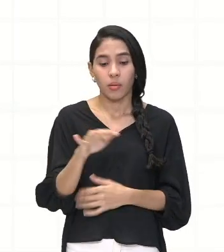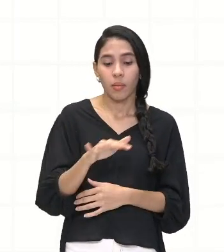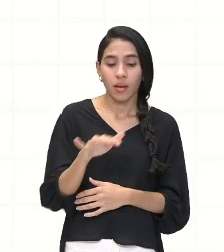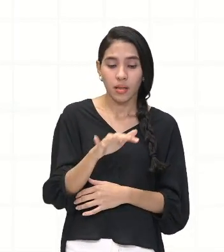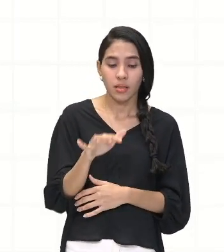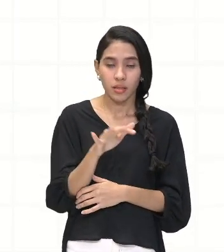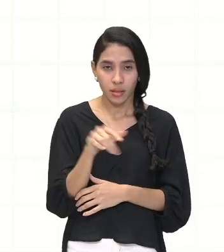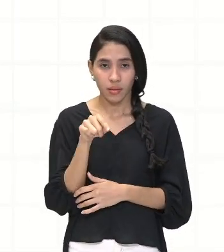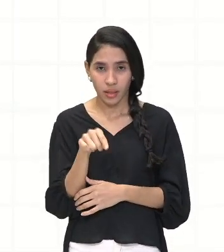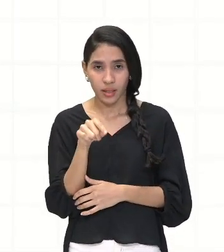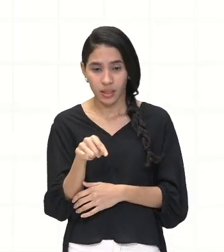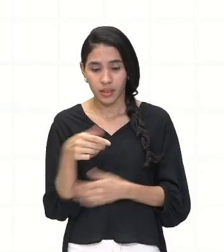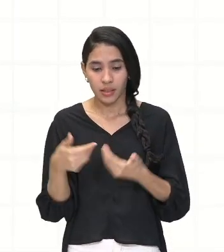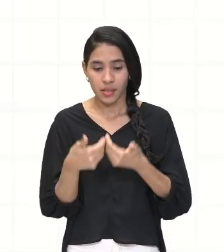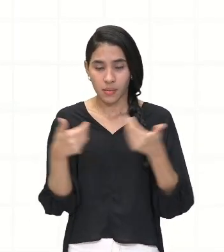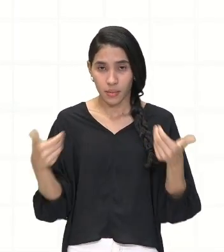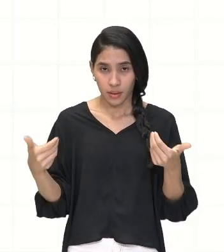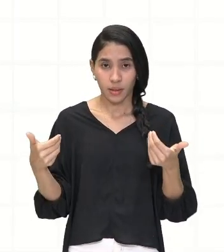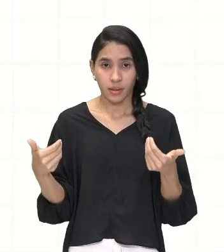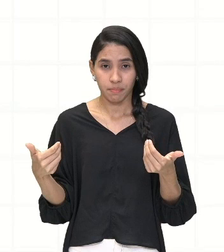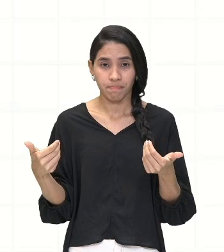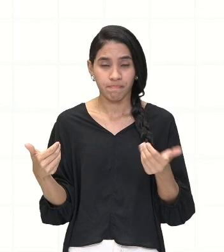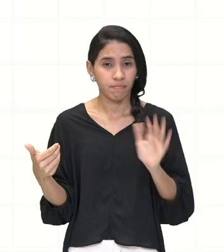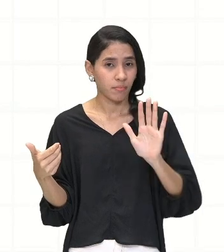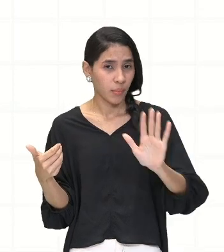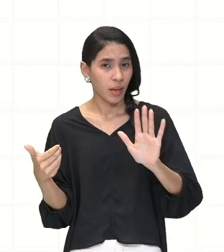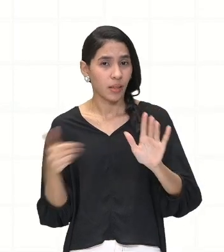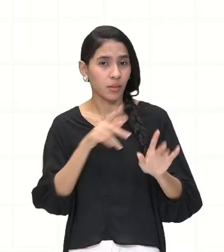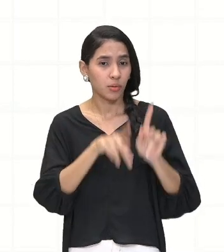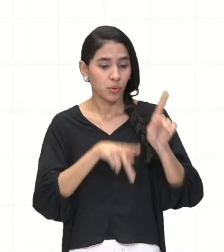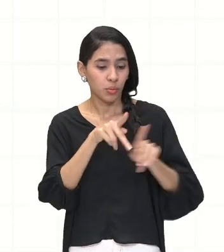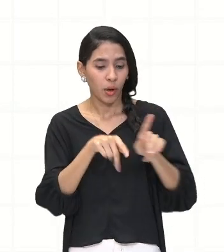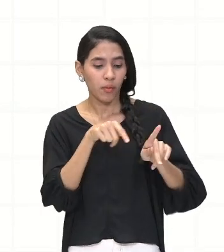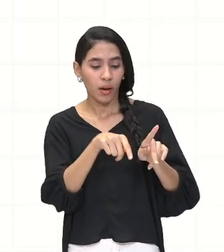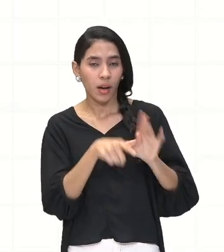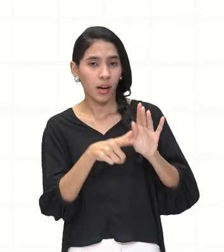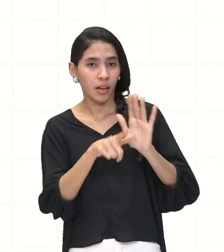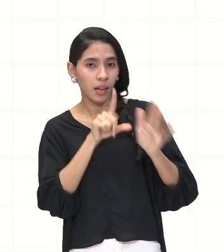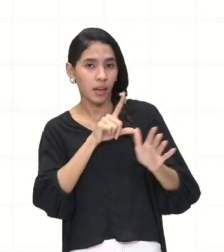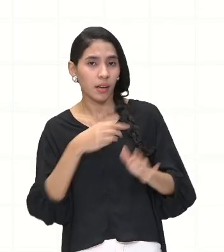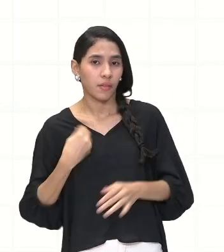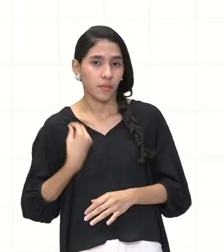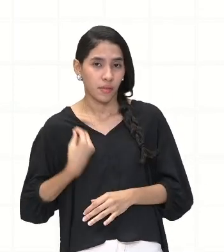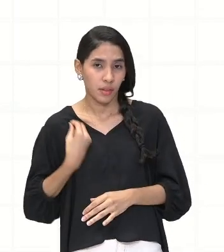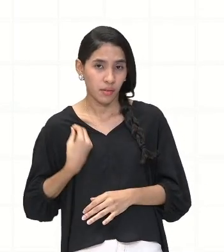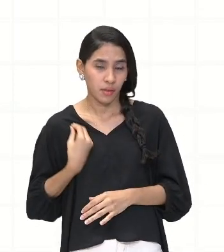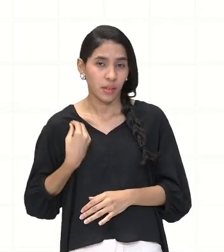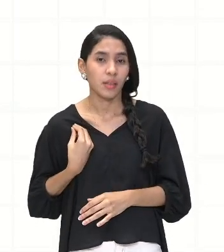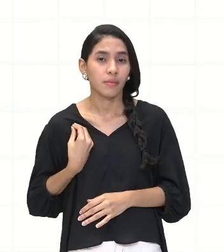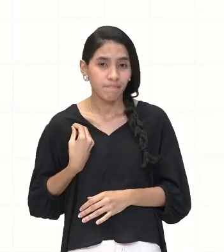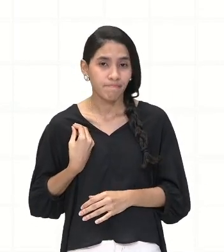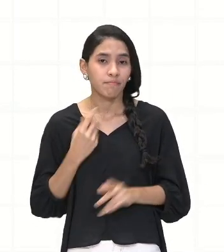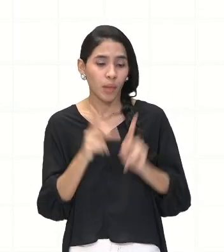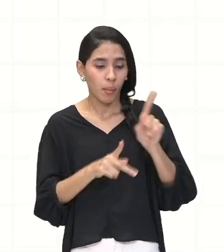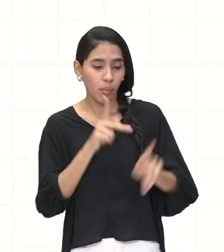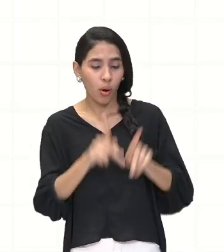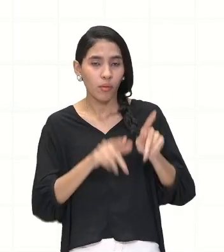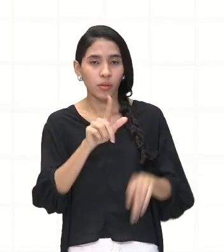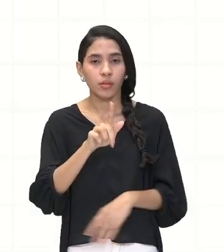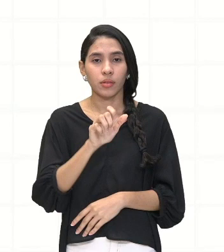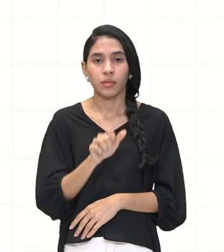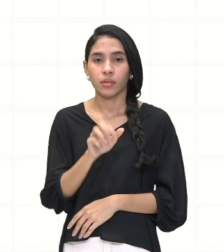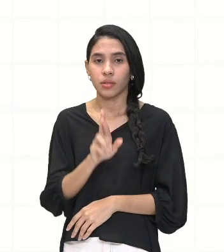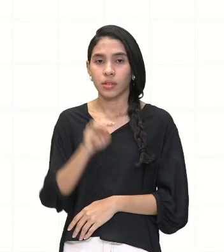que estava separado, no entanto, os povos que habitavam esses territórios eram povos germânicos que